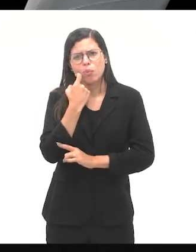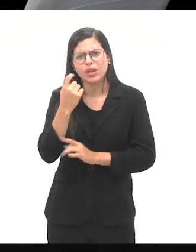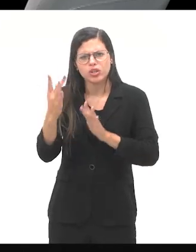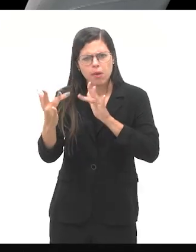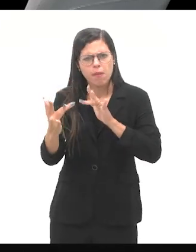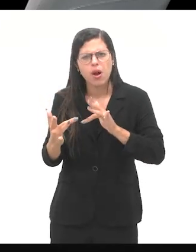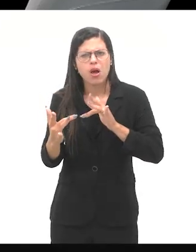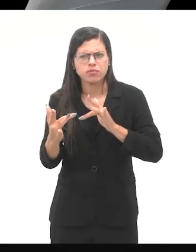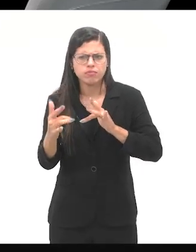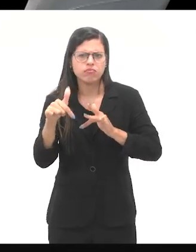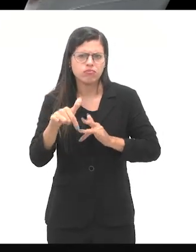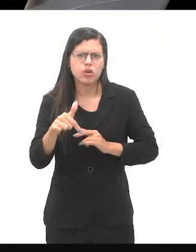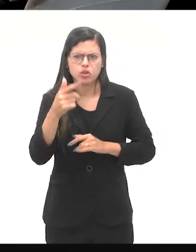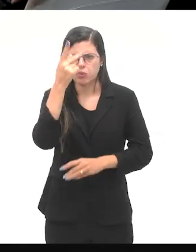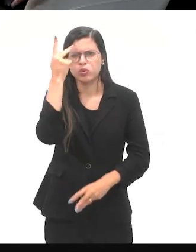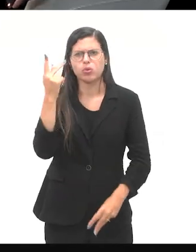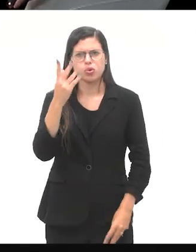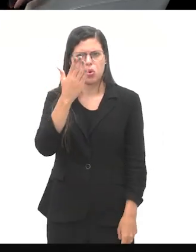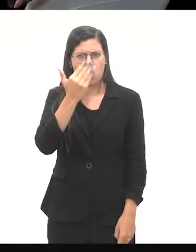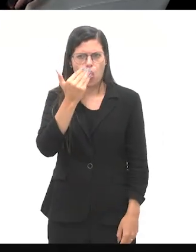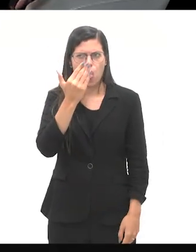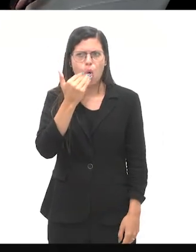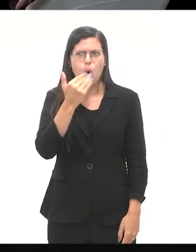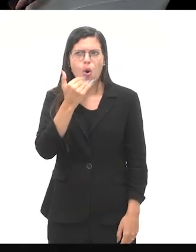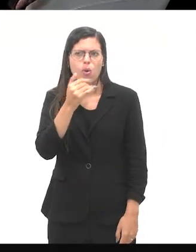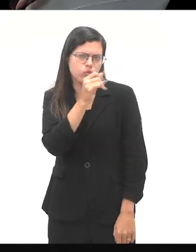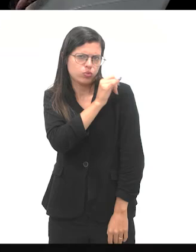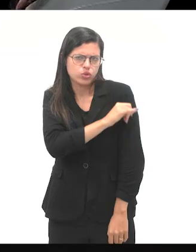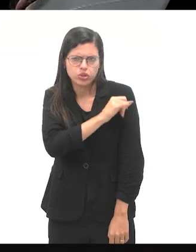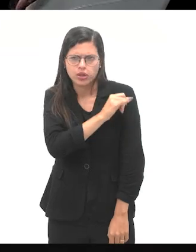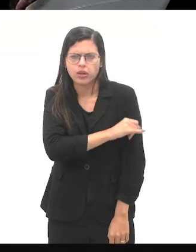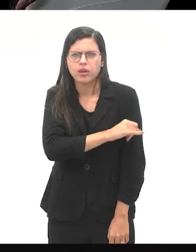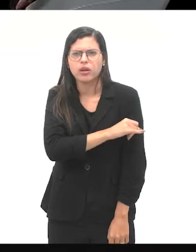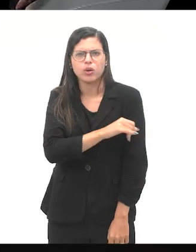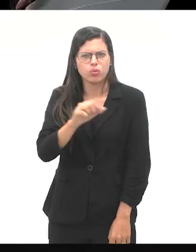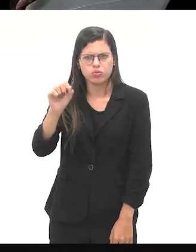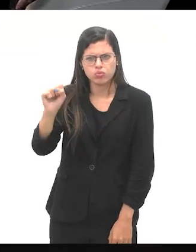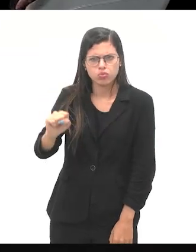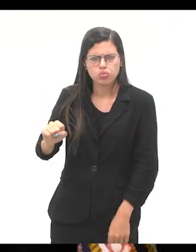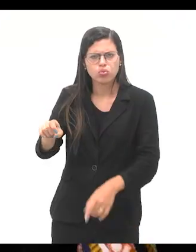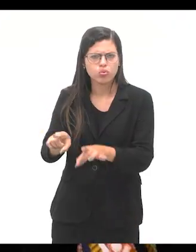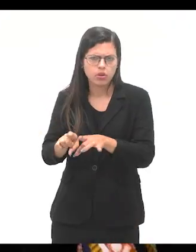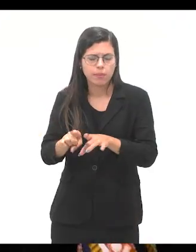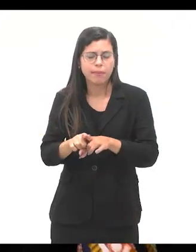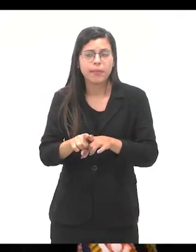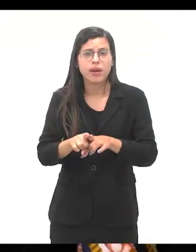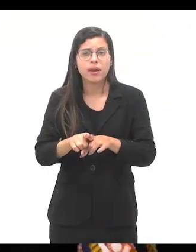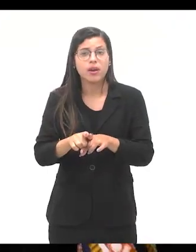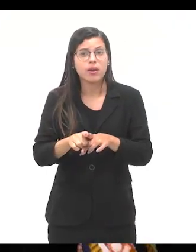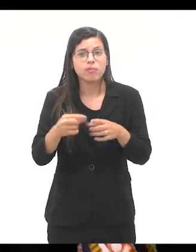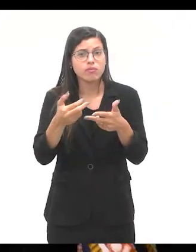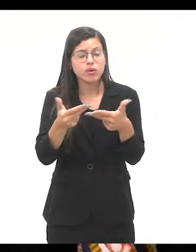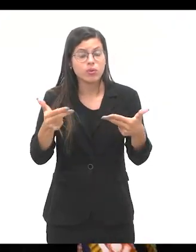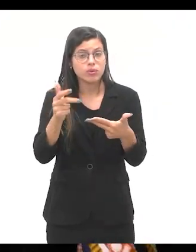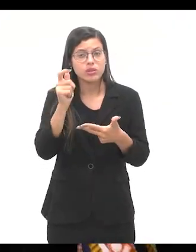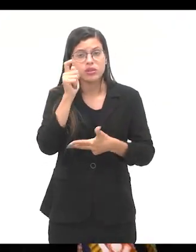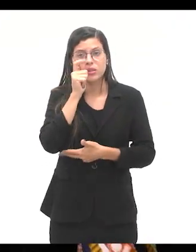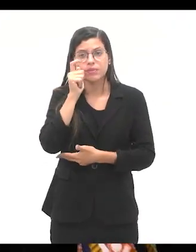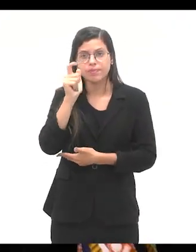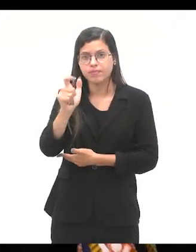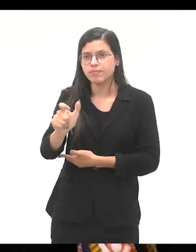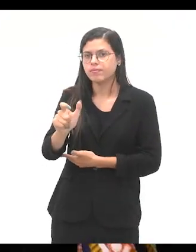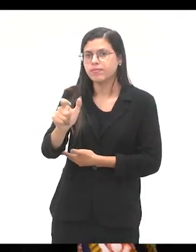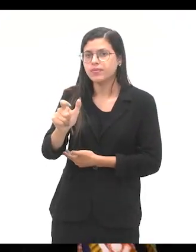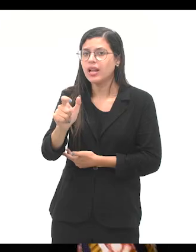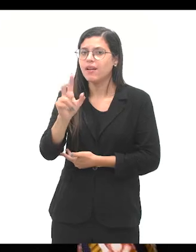um peixe relativamente consumido, né, no Rio de Janeiro, no Sudeste, no Sul. E é uma coisa muito interessante